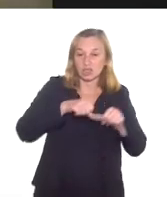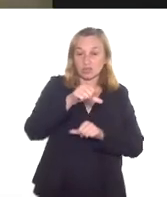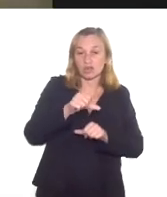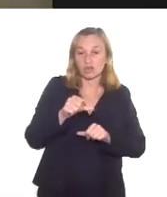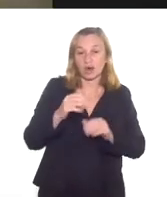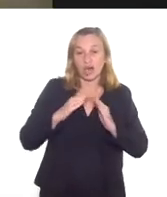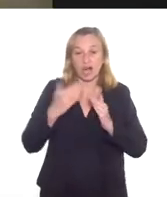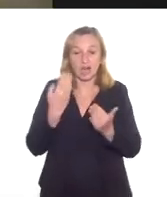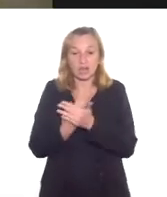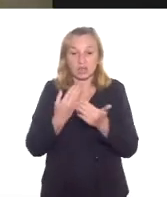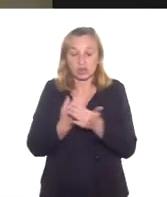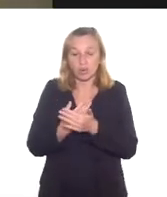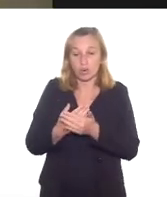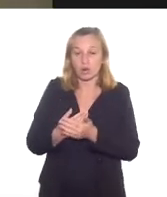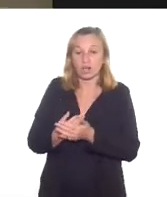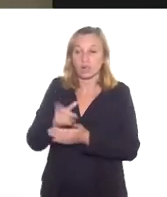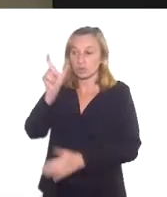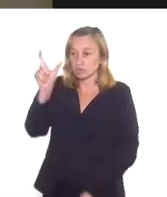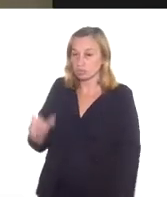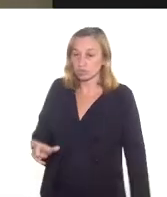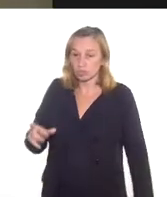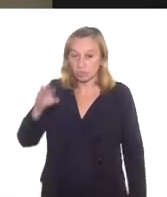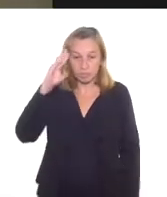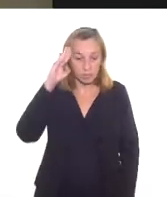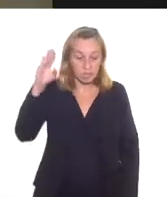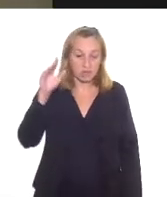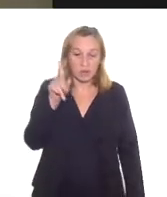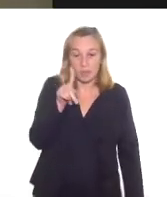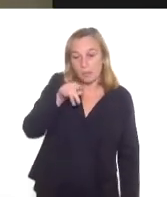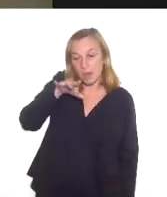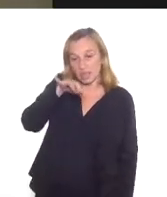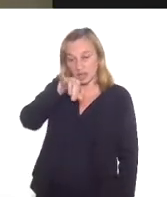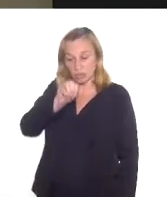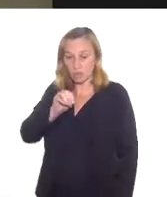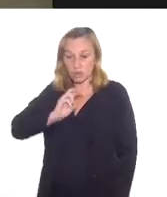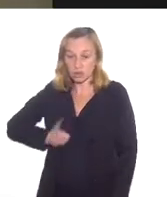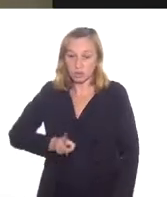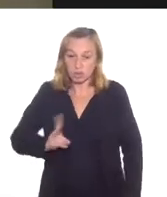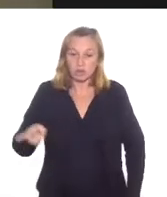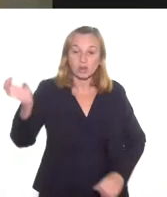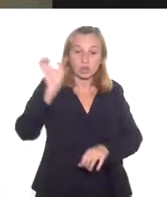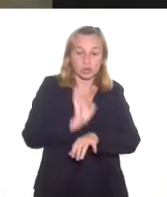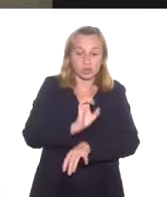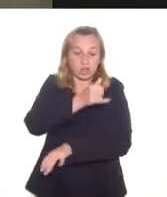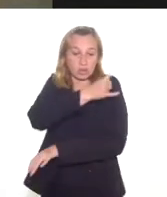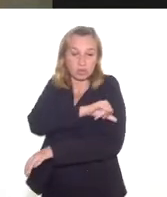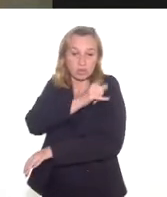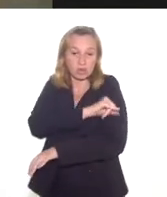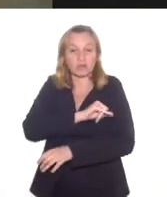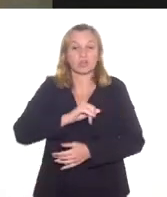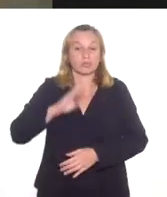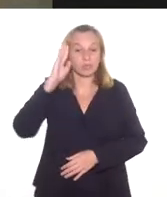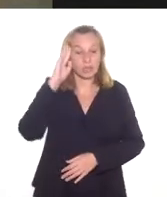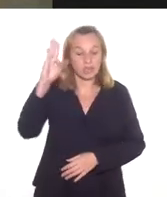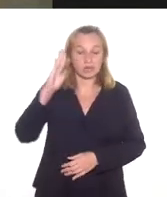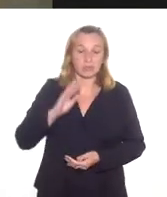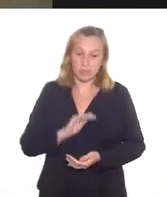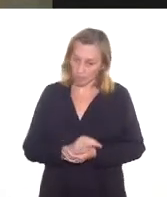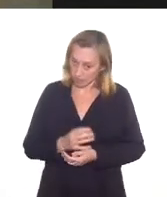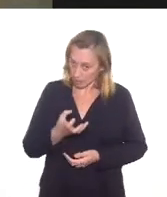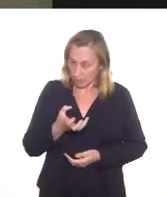Cícero Pena em algo que permaneça no estado do Rio de Janeiro, como a gente bem